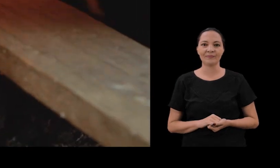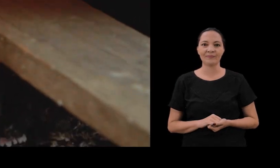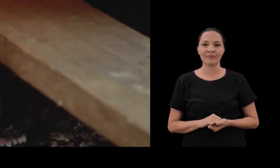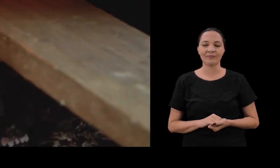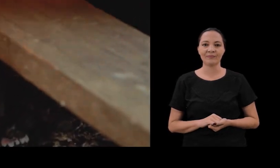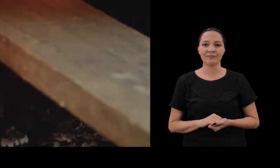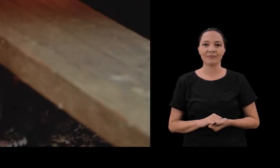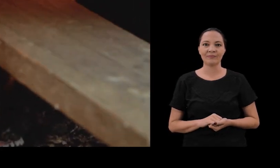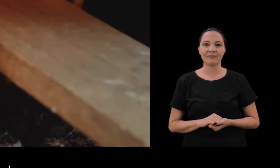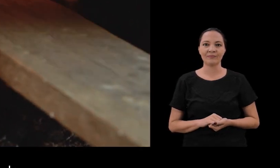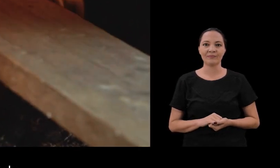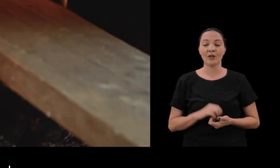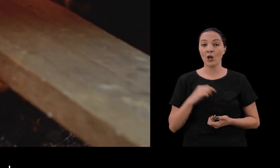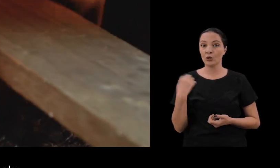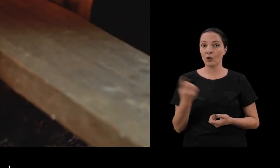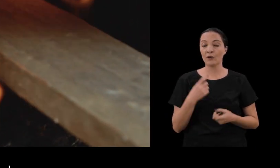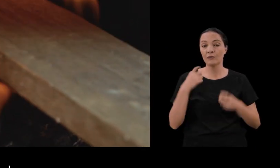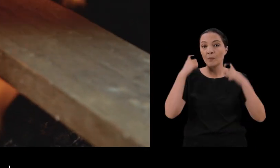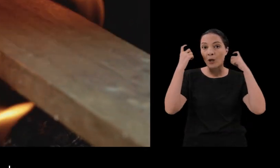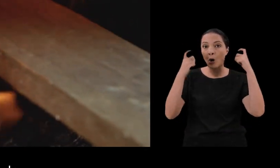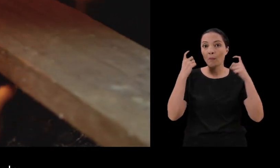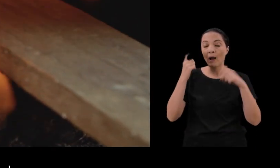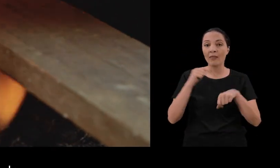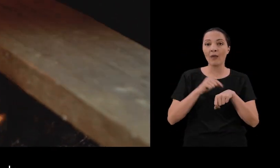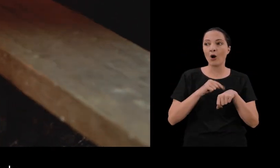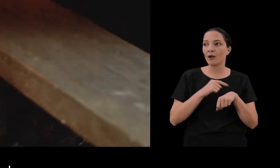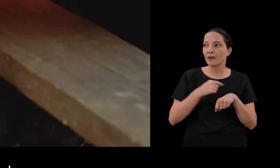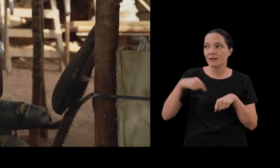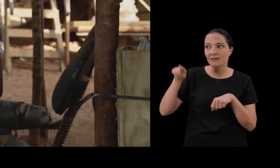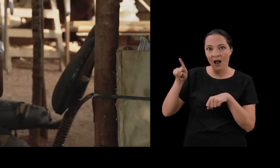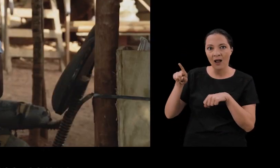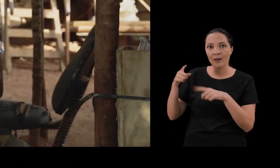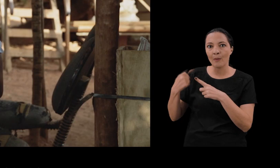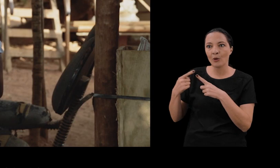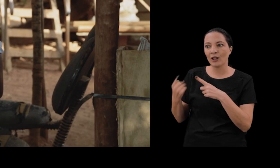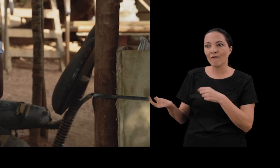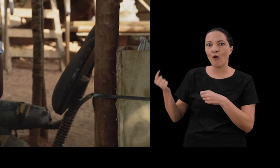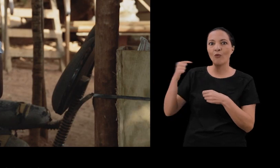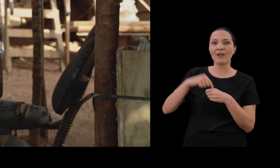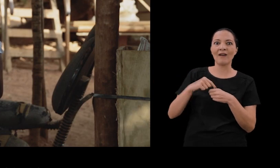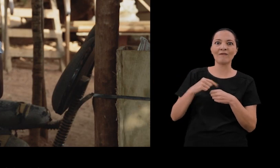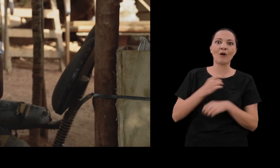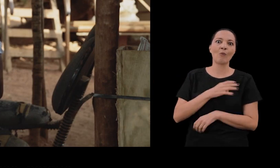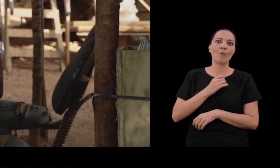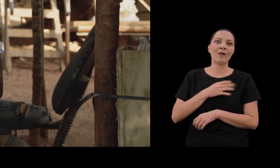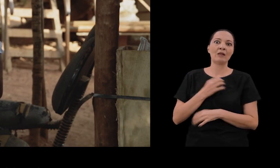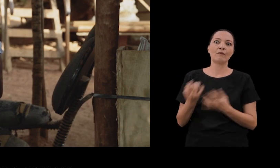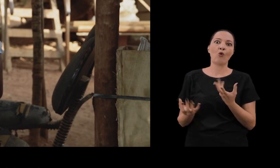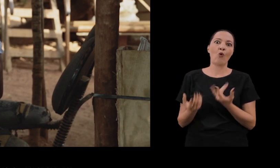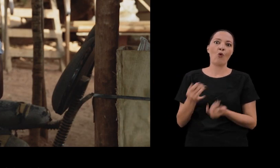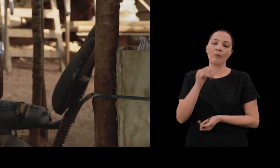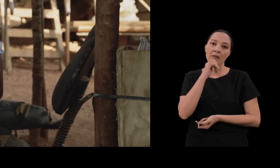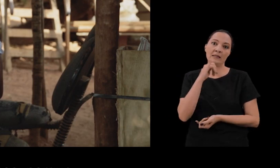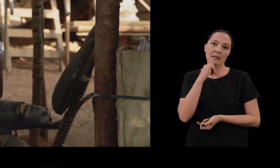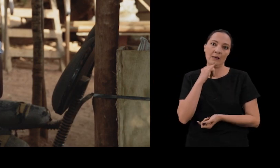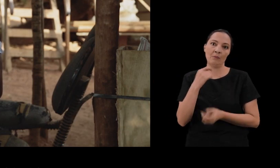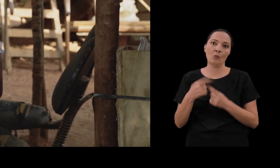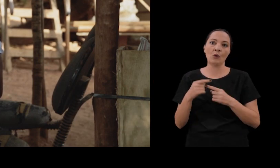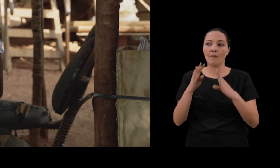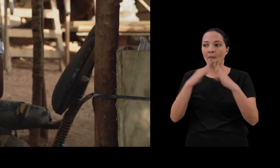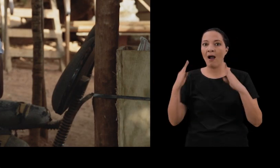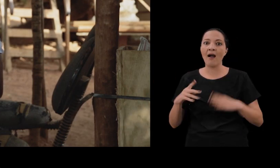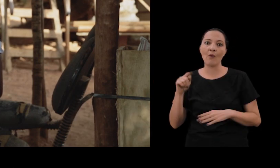E a gente sai, fica muito com medo de quando chegar, ter tocado fogo nos barracos, porque os barracos são de lonas